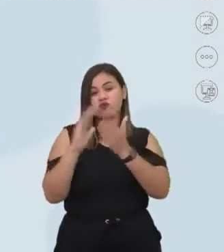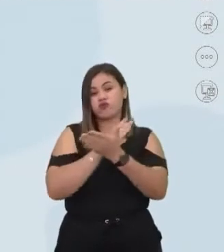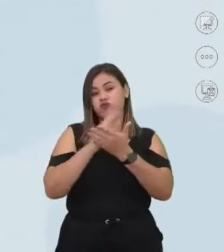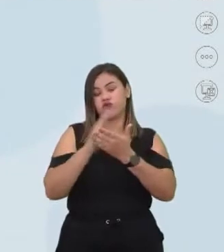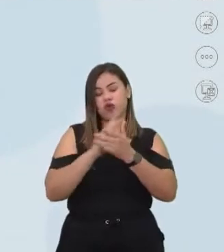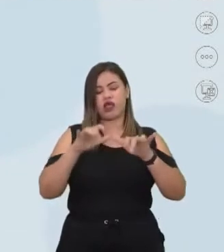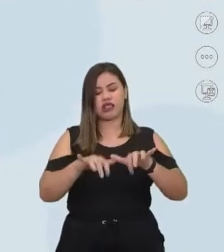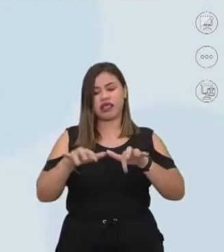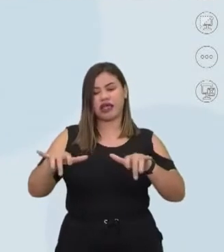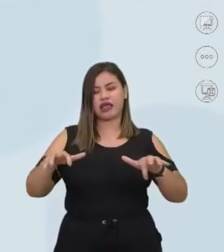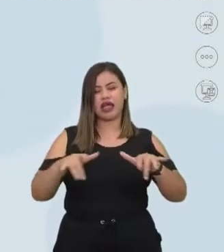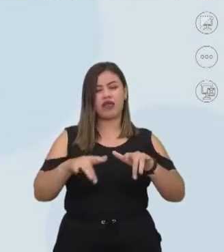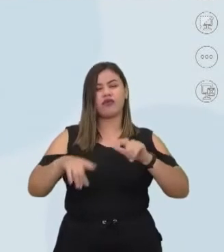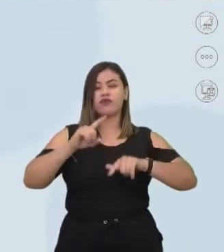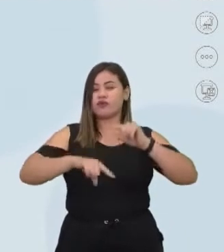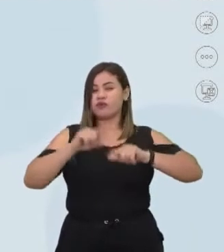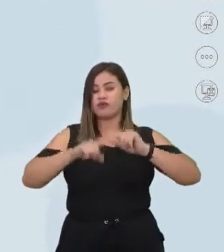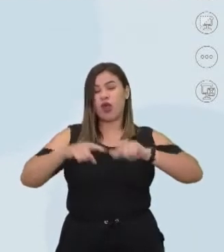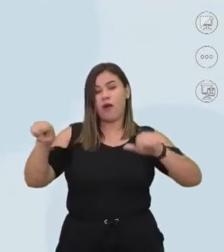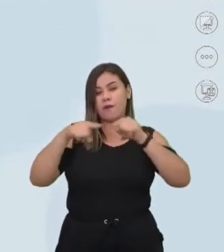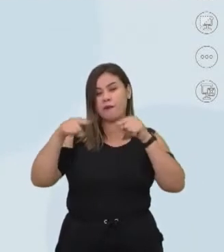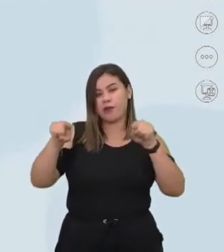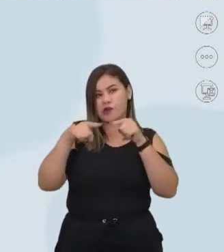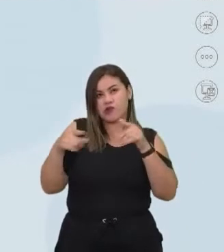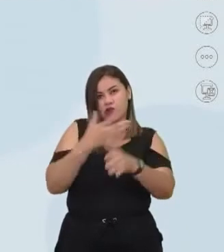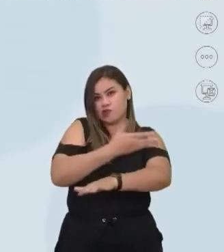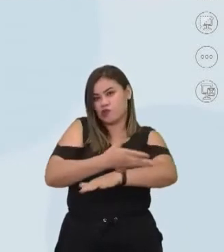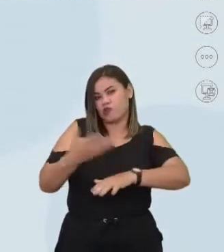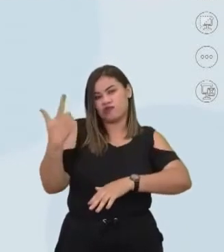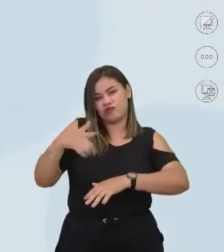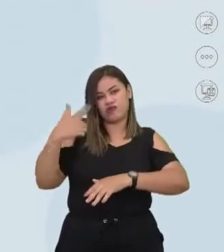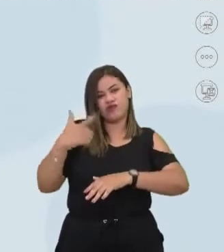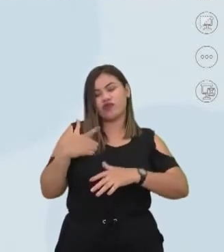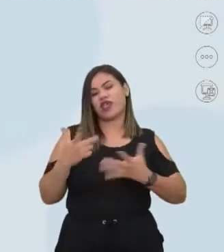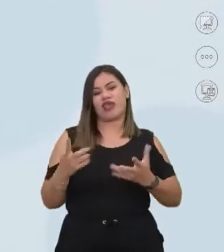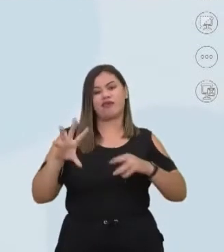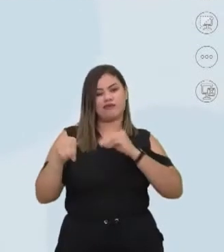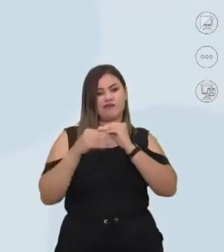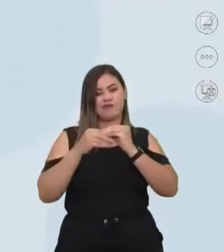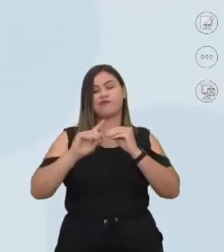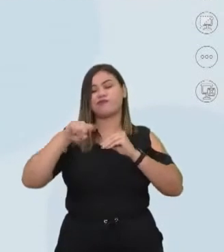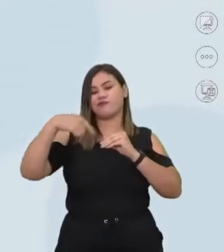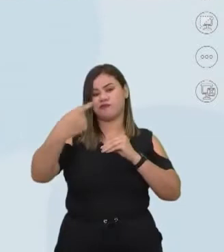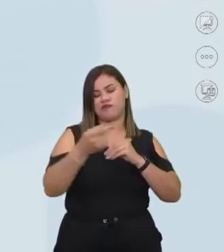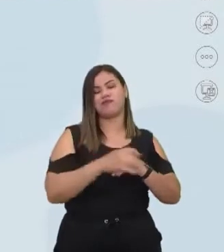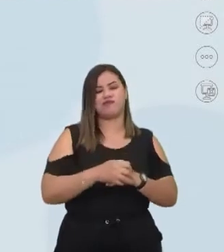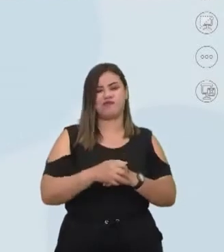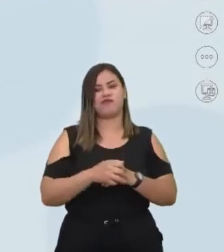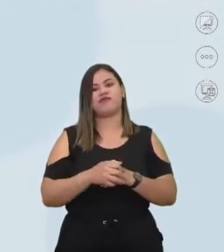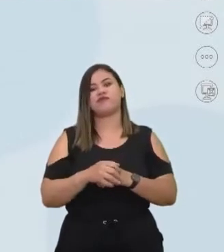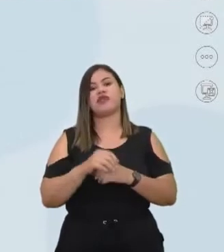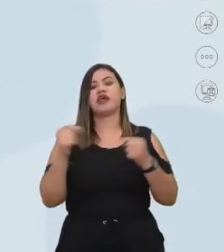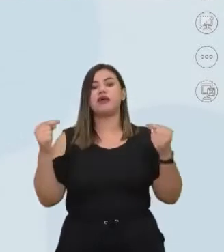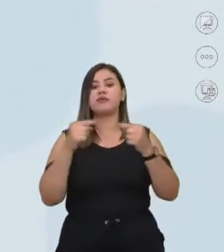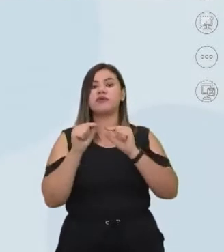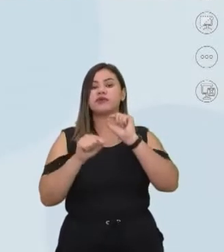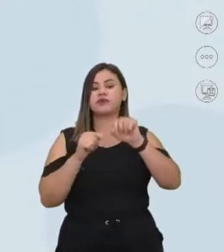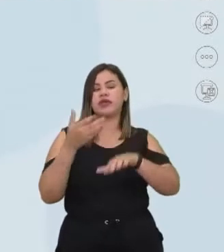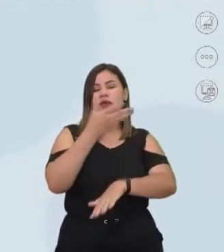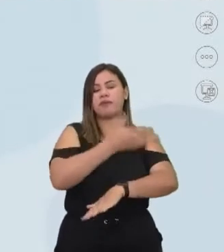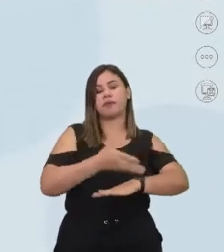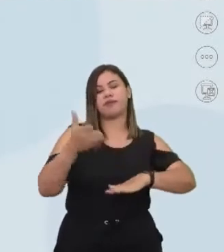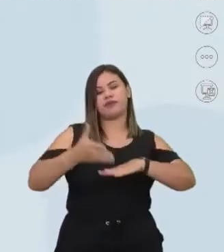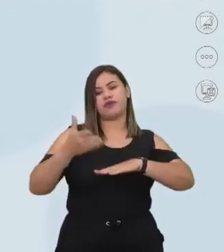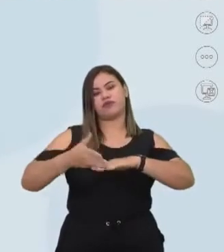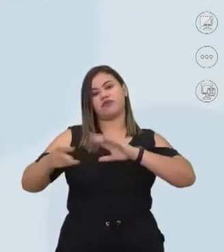Uns instrumentos musicais que, na verdade, não são do samba, tá? Eles foram inseridos depois, né? Uma forma de, aí, de modernizar